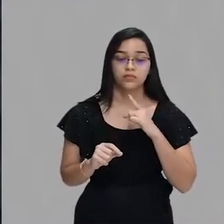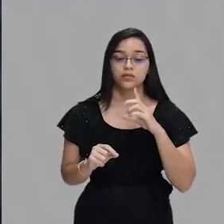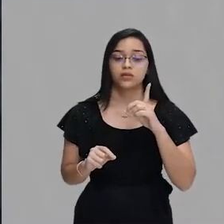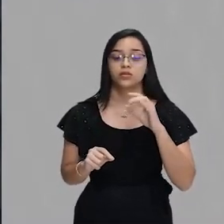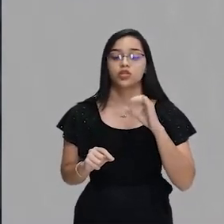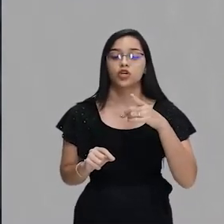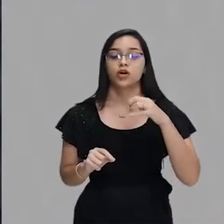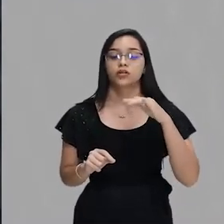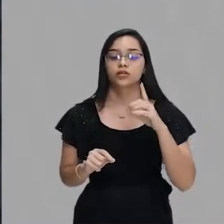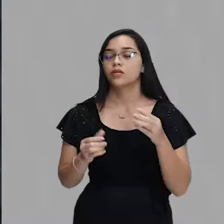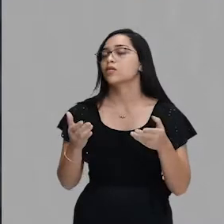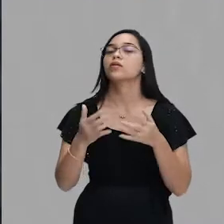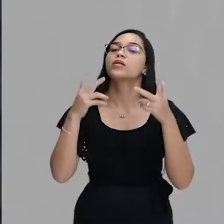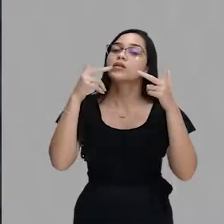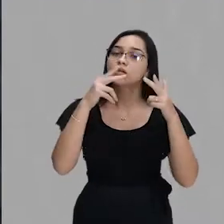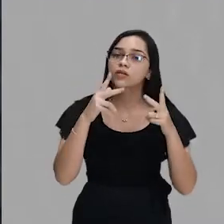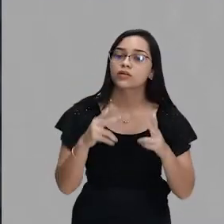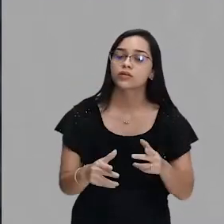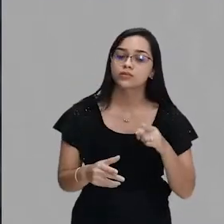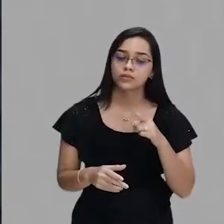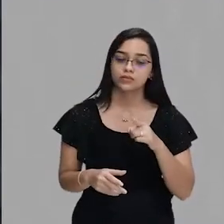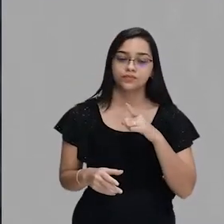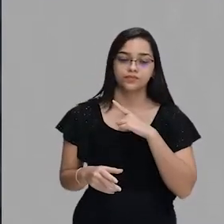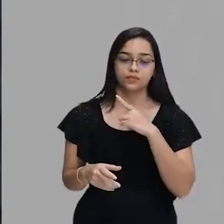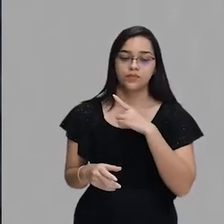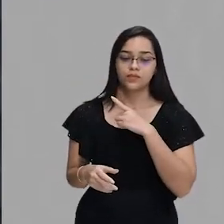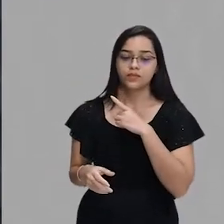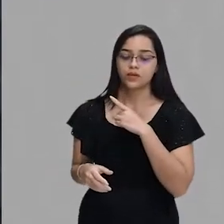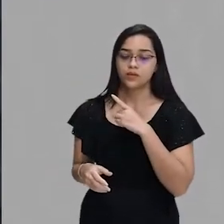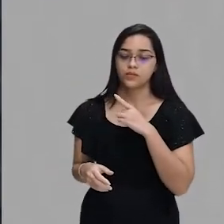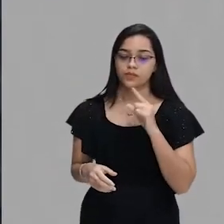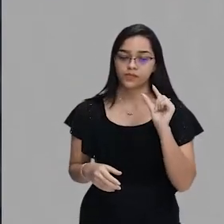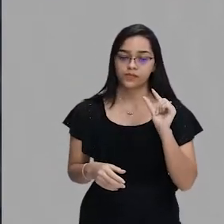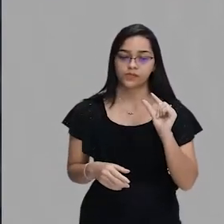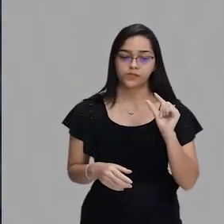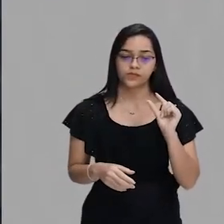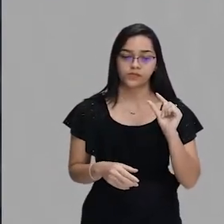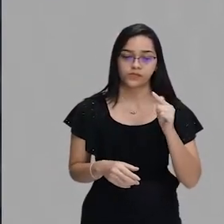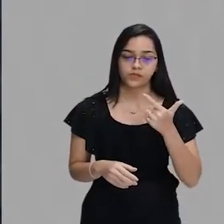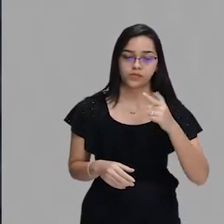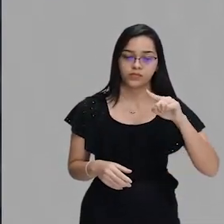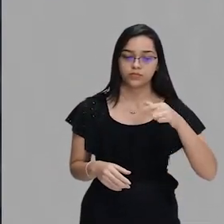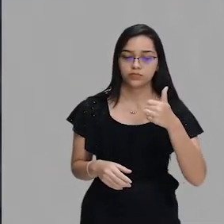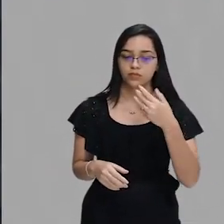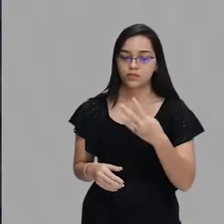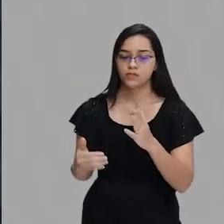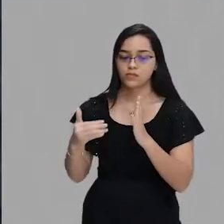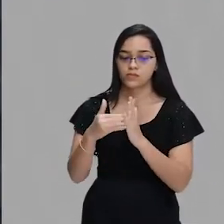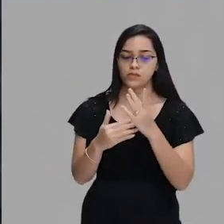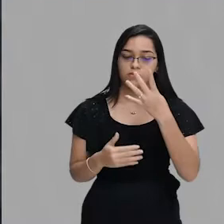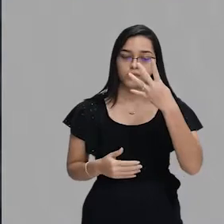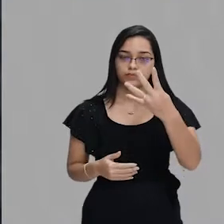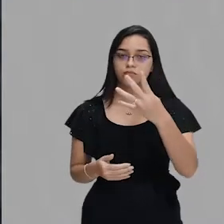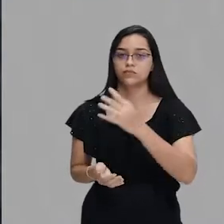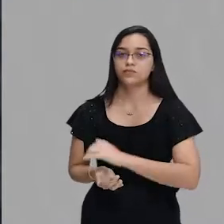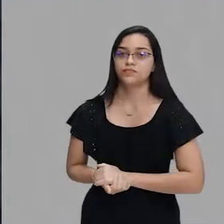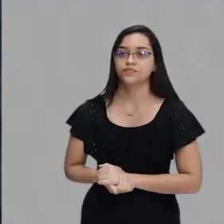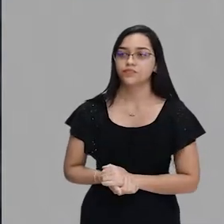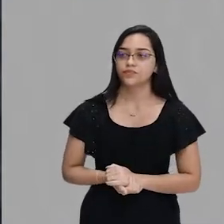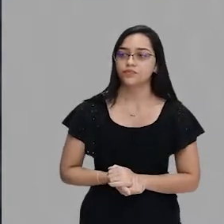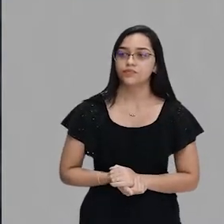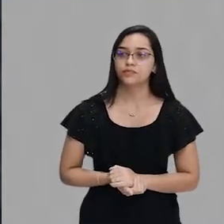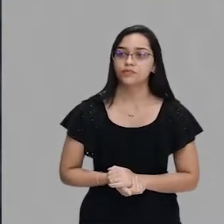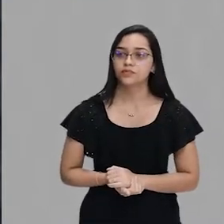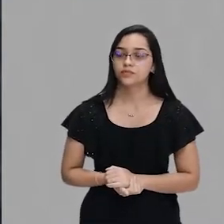carbono. Vamos fazer a mesma coisa. Você vai pegar aqui o menor dado, que é 2,14, menos 4,